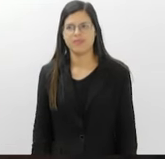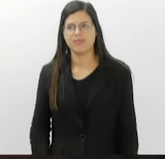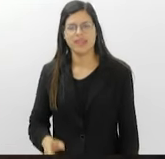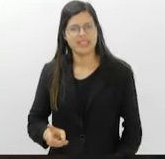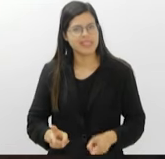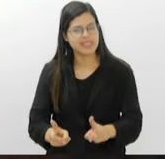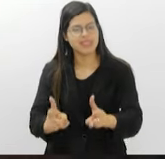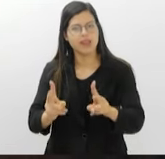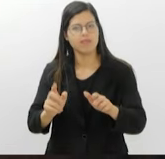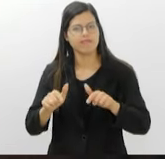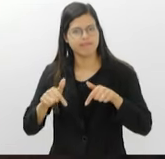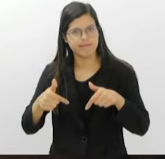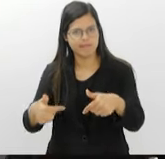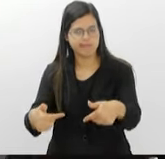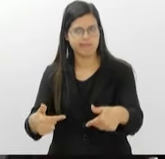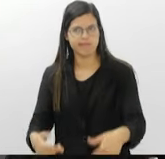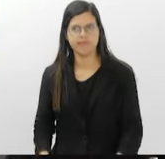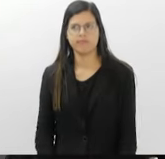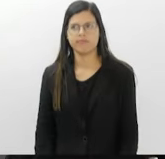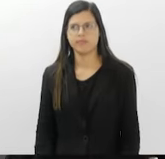atuante.